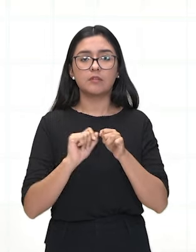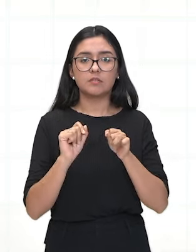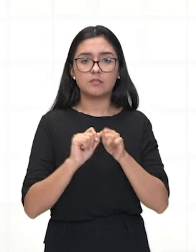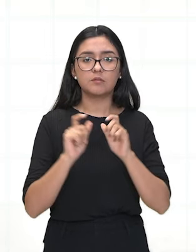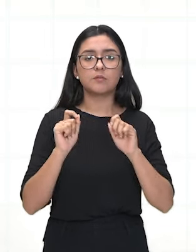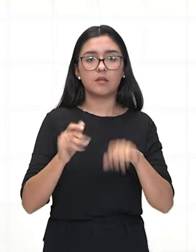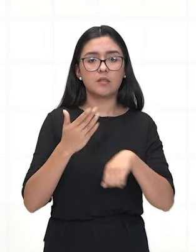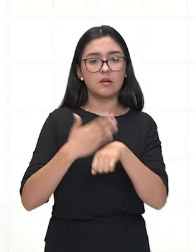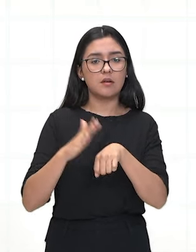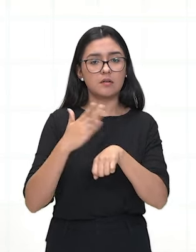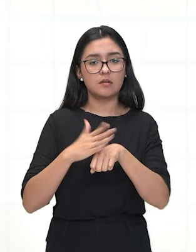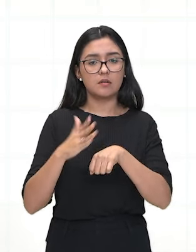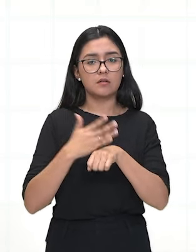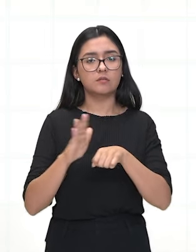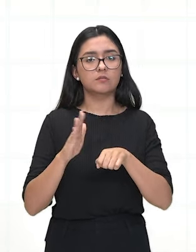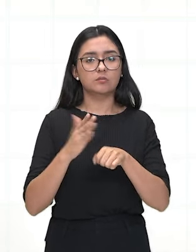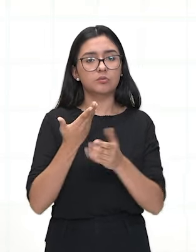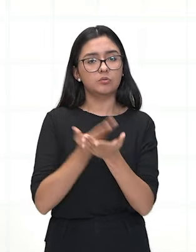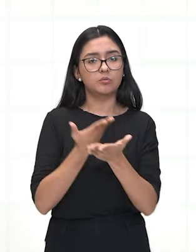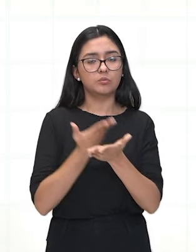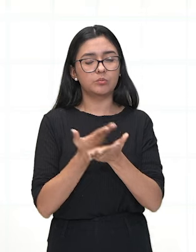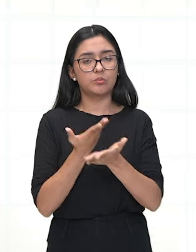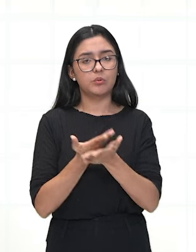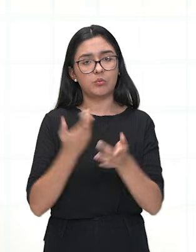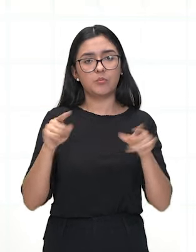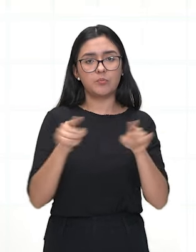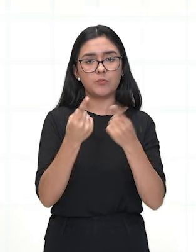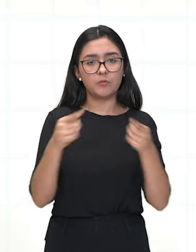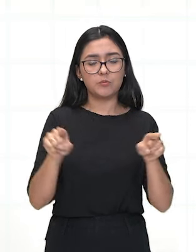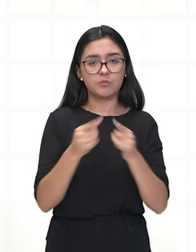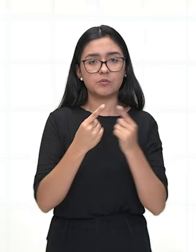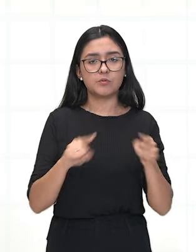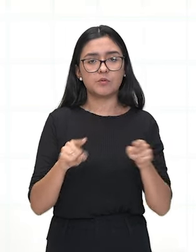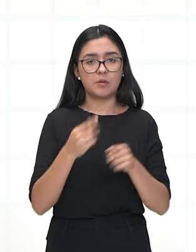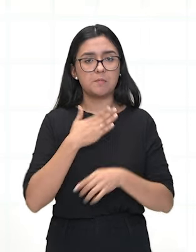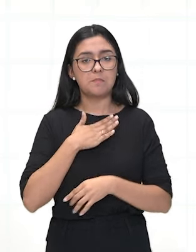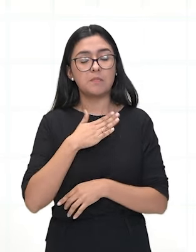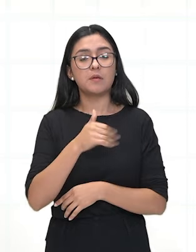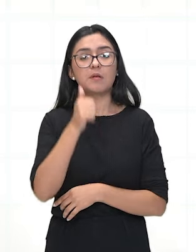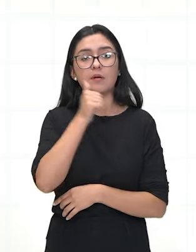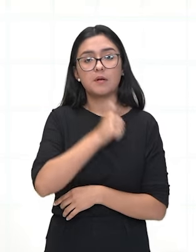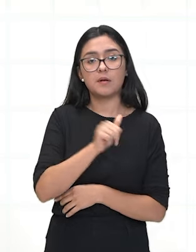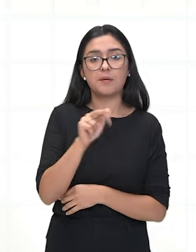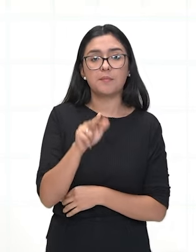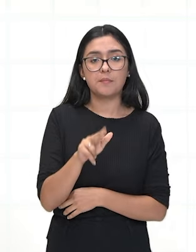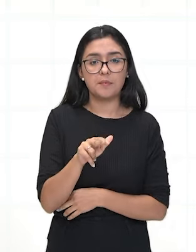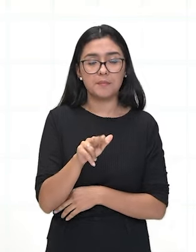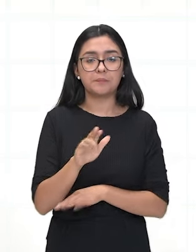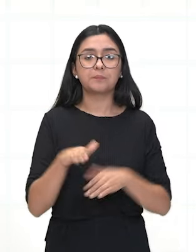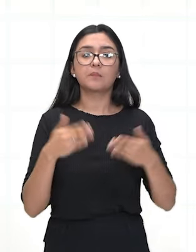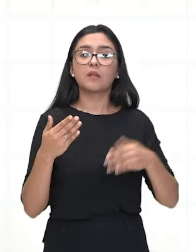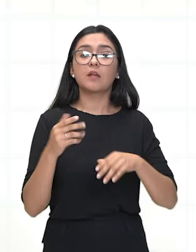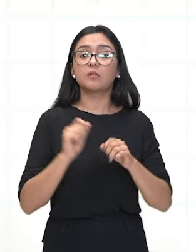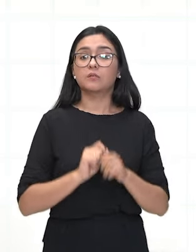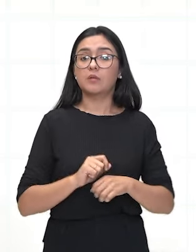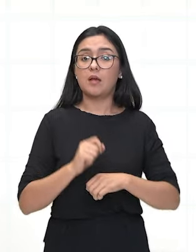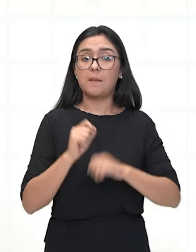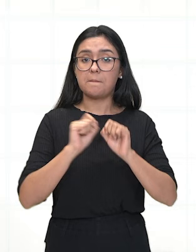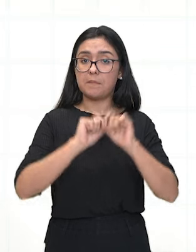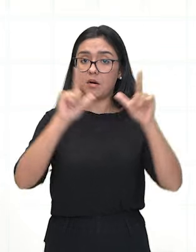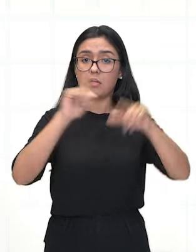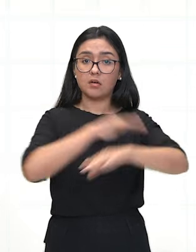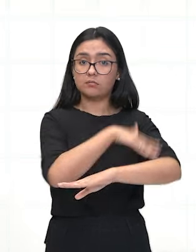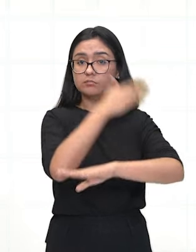Sister a minha irmã estava realizando durante em que determinado momento durante toda a